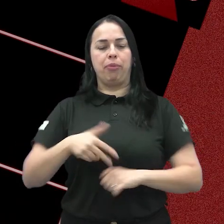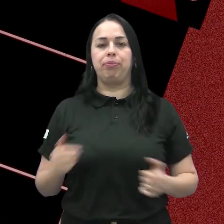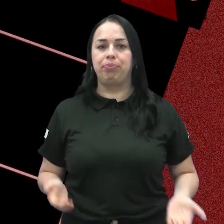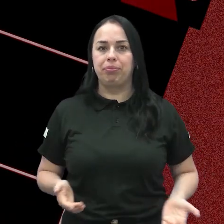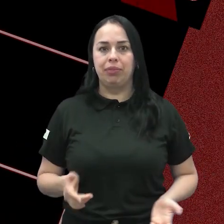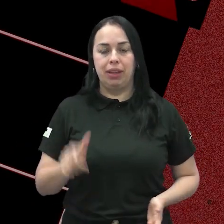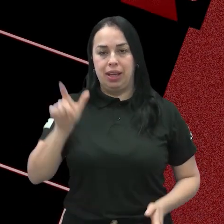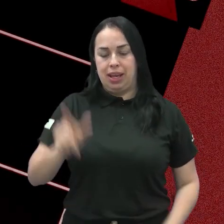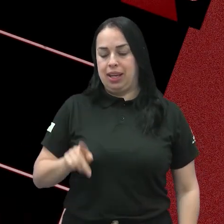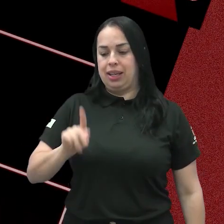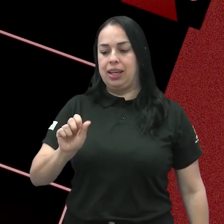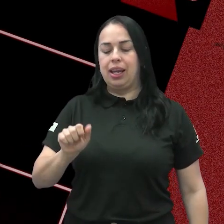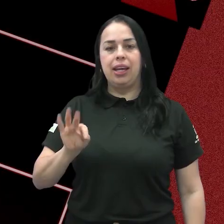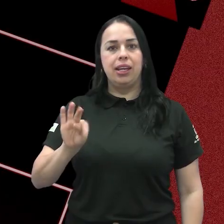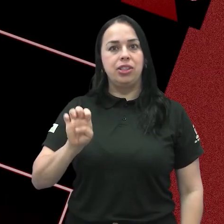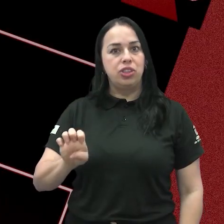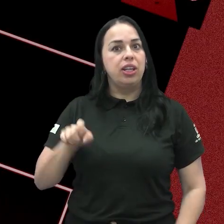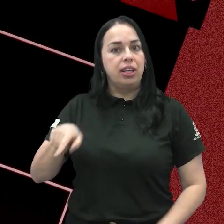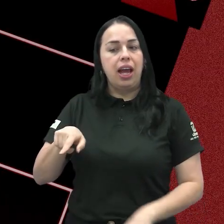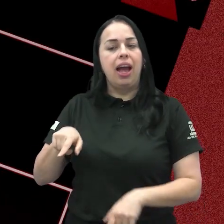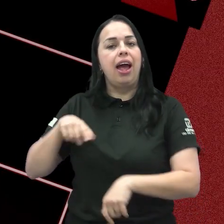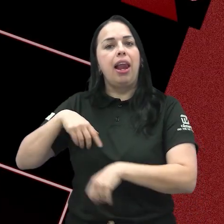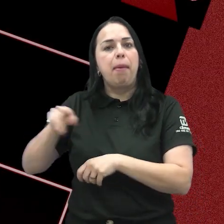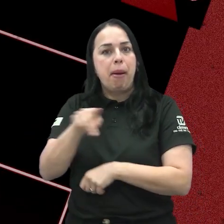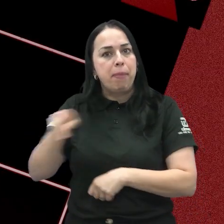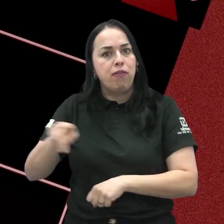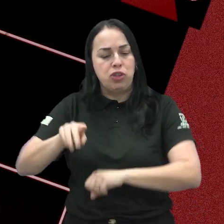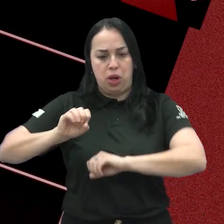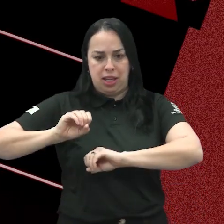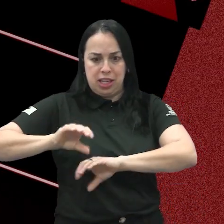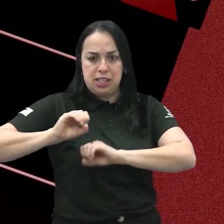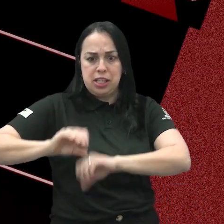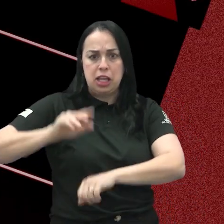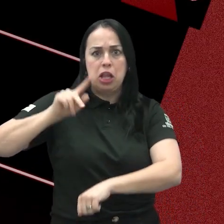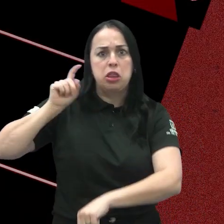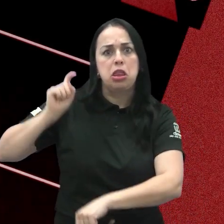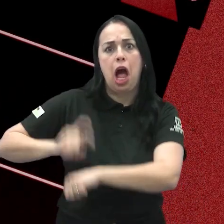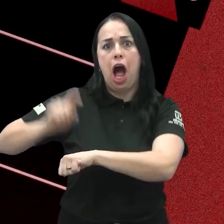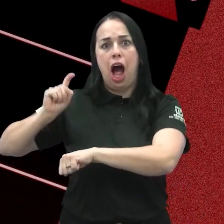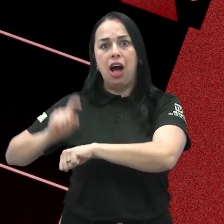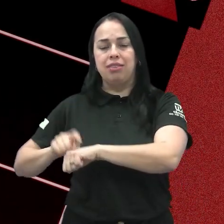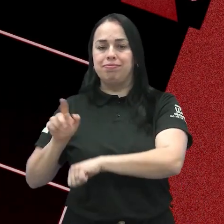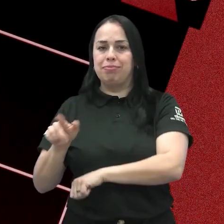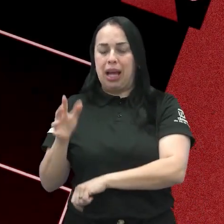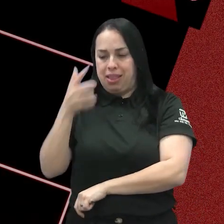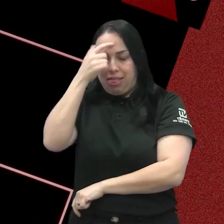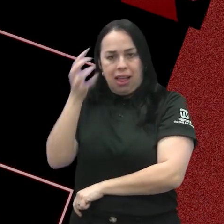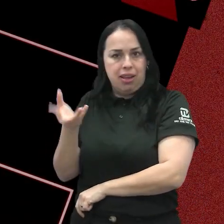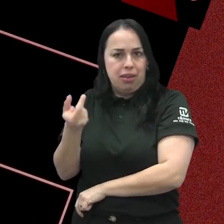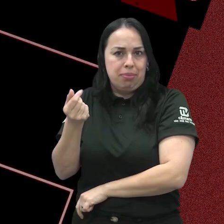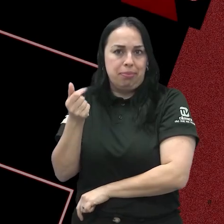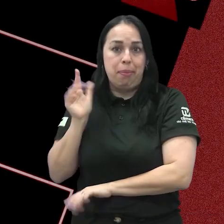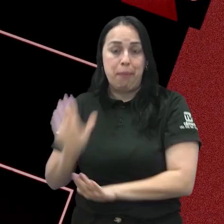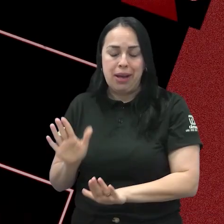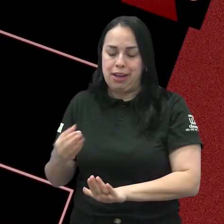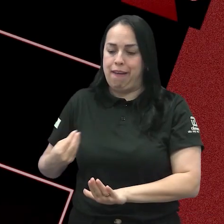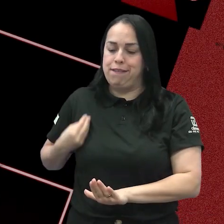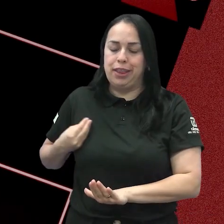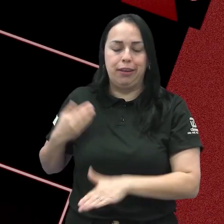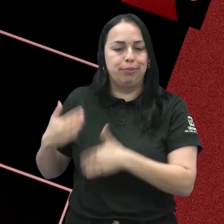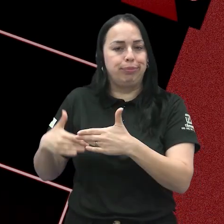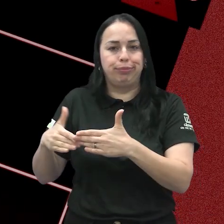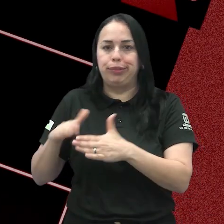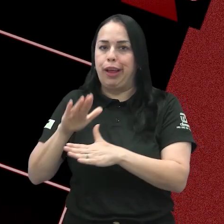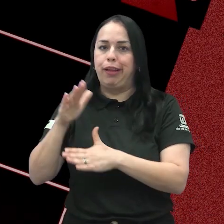A Kate é uma professora de improviso que é talentosa, é verdade, mas não deu muito certo na vida. Ao contrário das